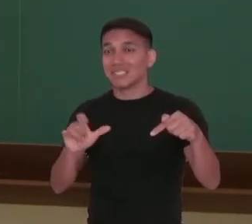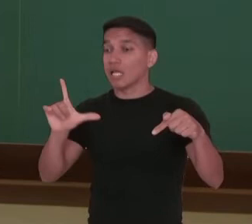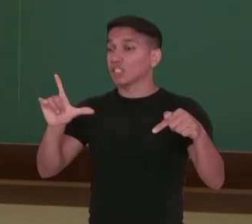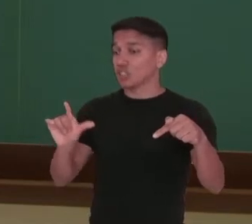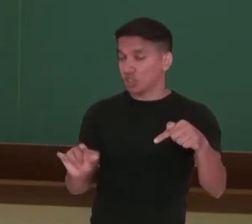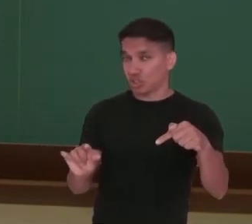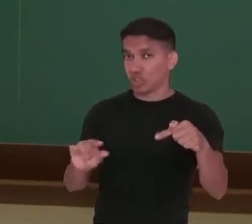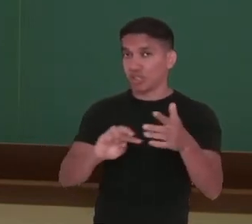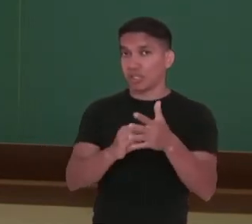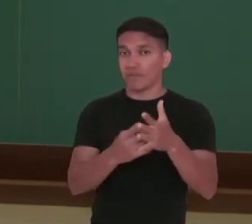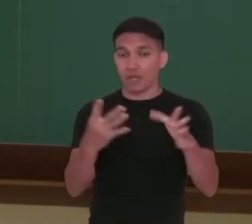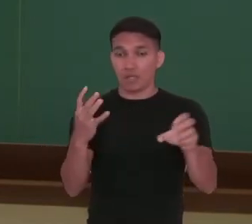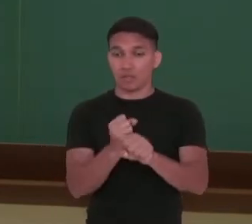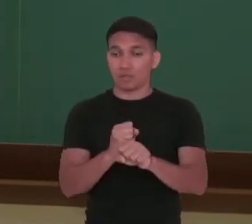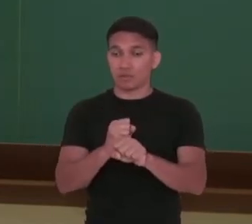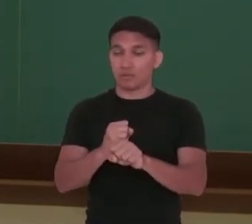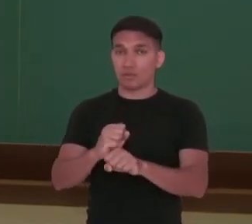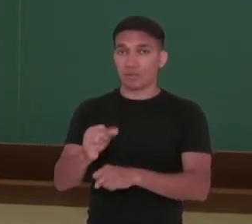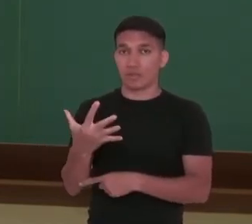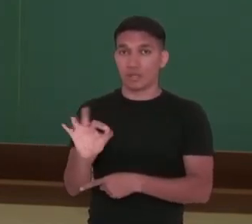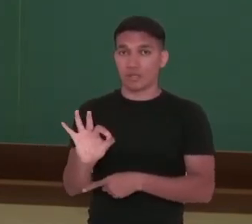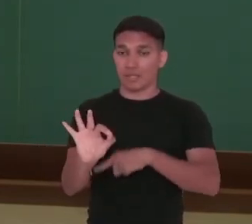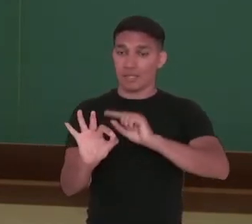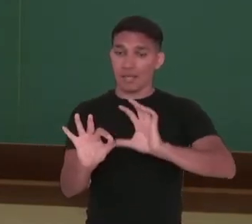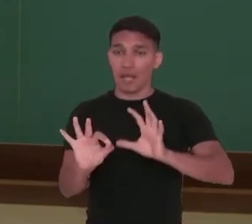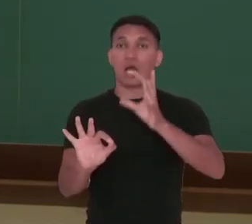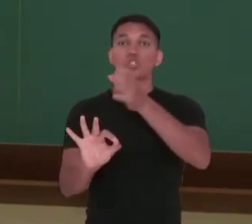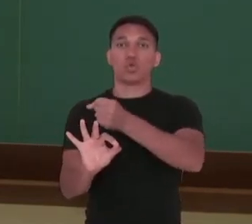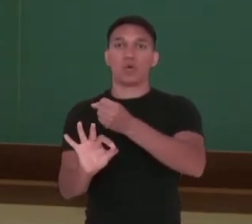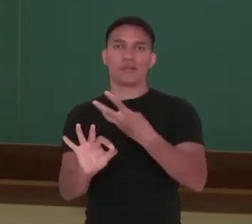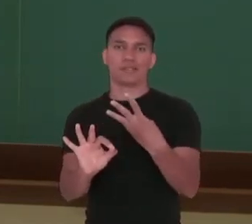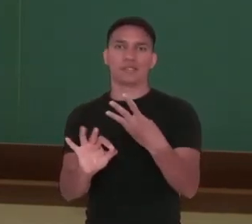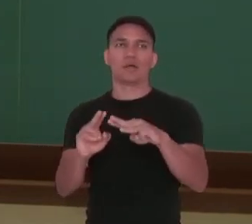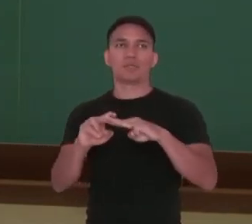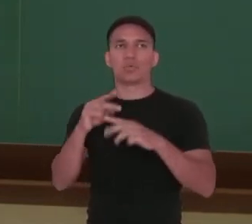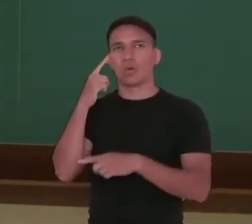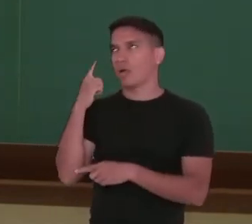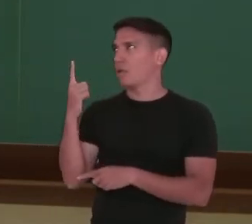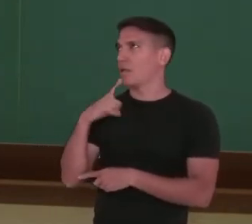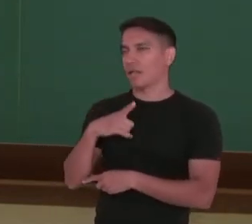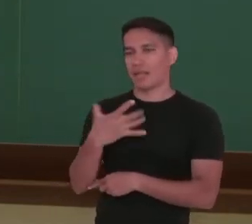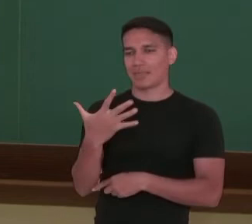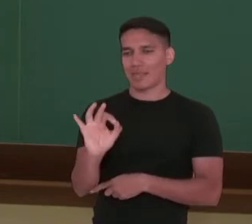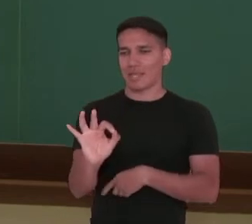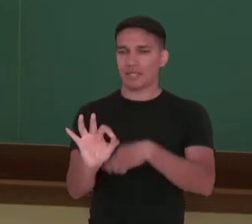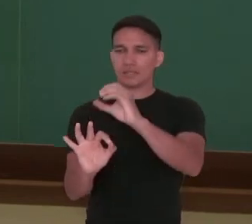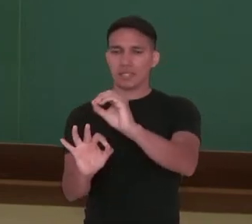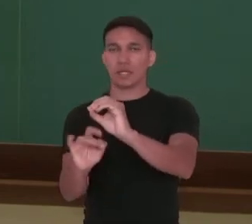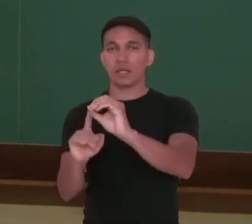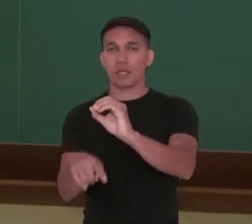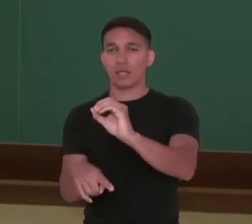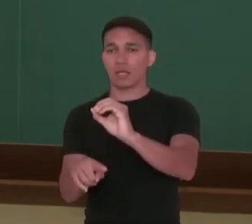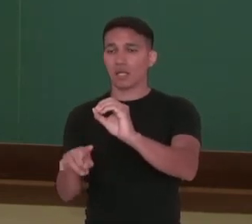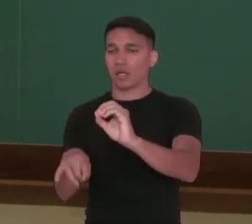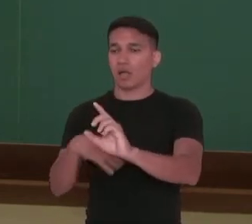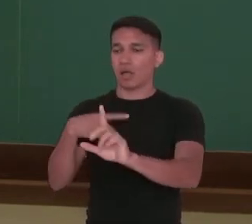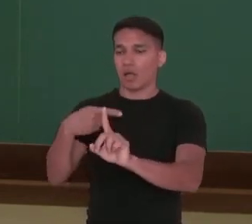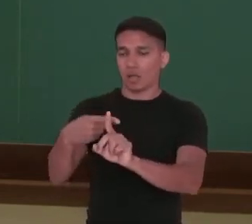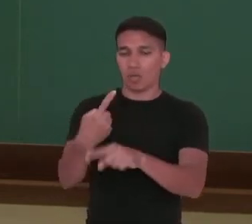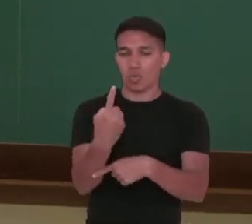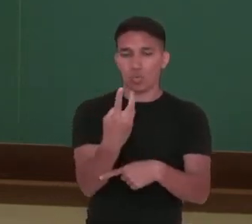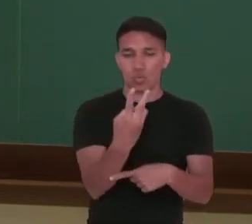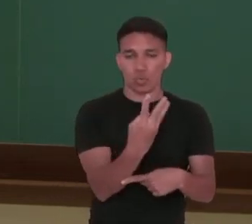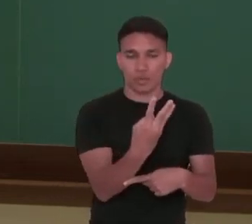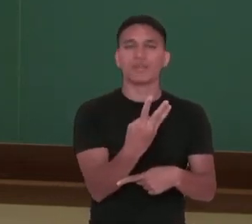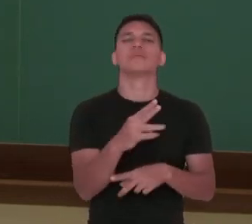soma 3 no expoente da base 10. Então, era 10 na 0, você vai somar 1, 2, 3. Por isso que a ordem